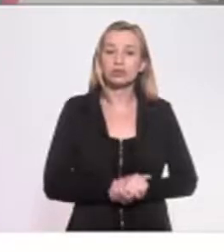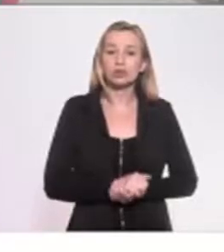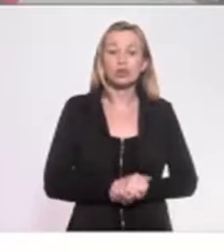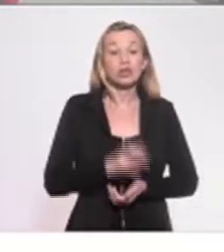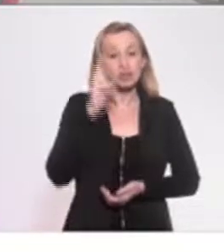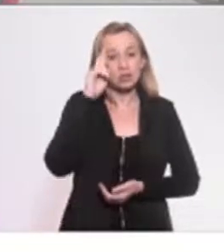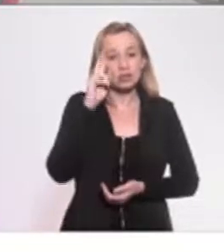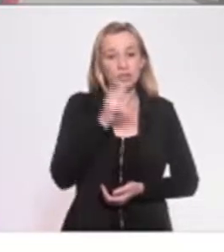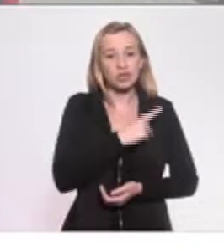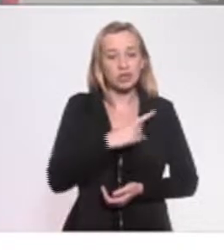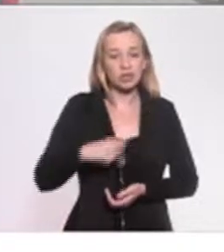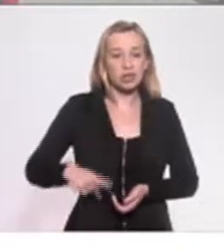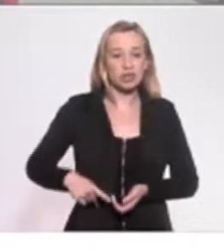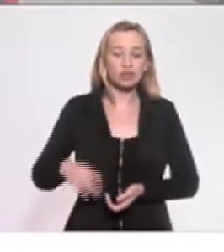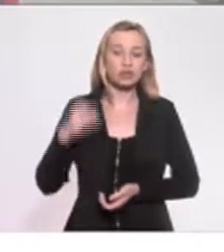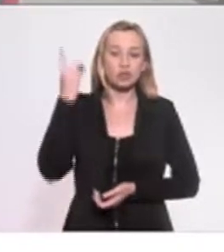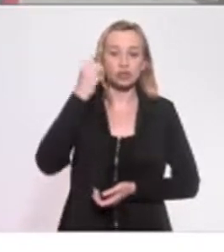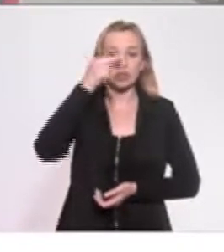Senhor presidente,